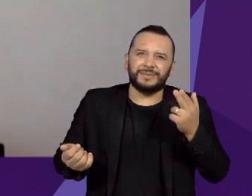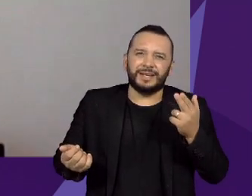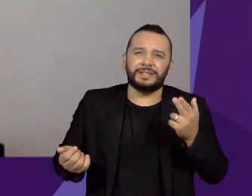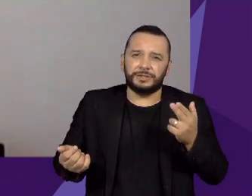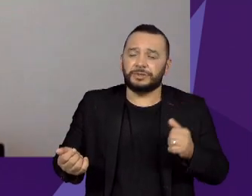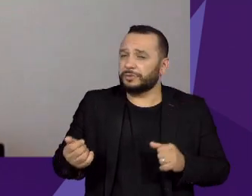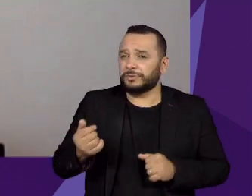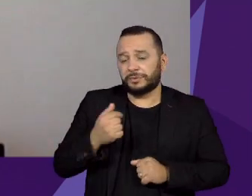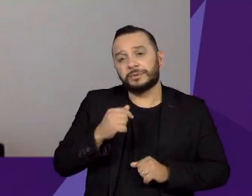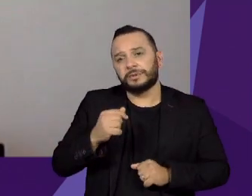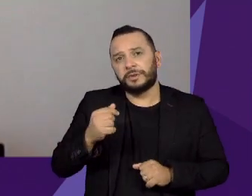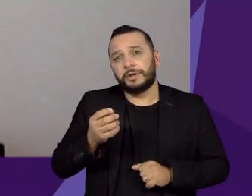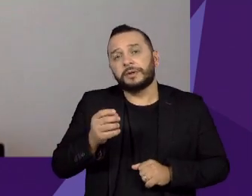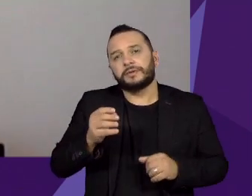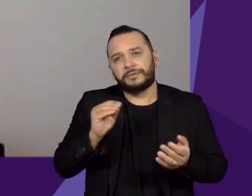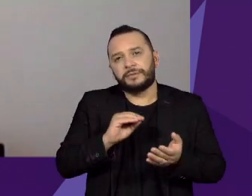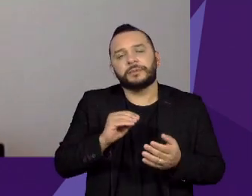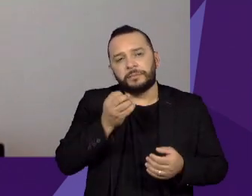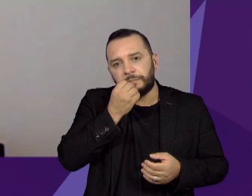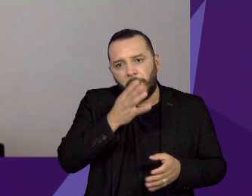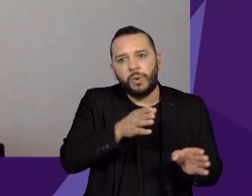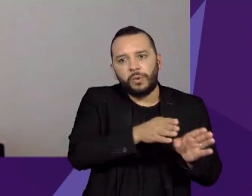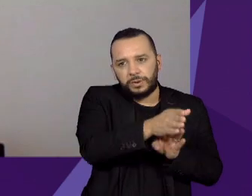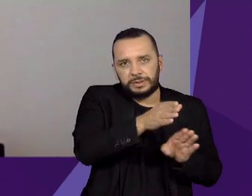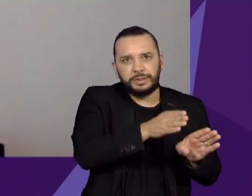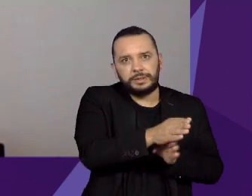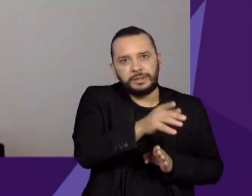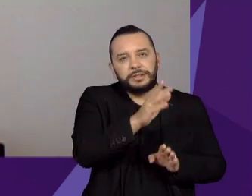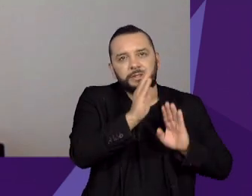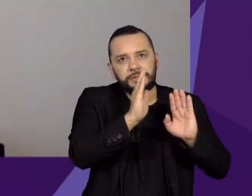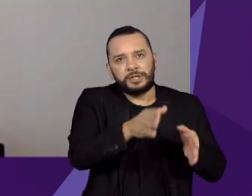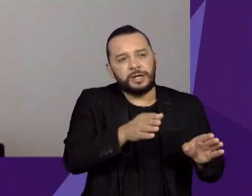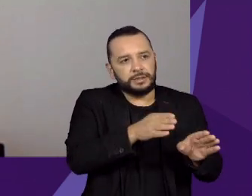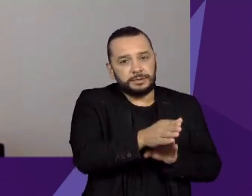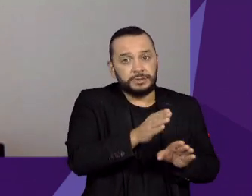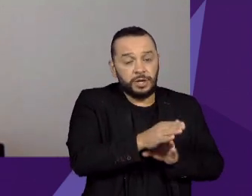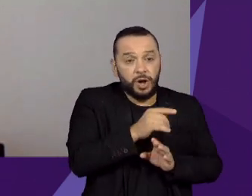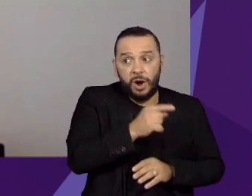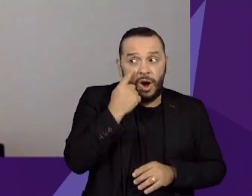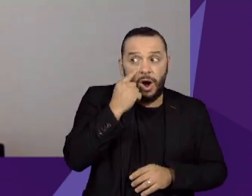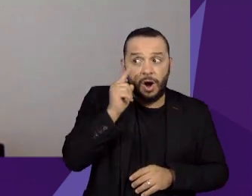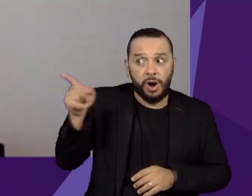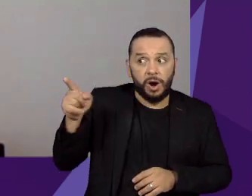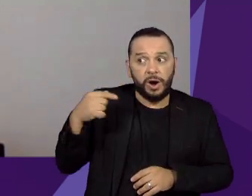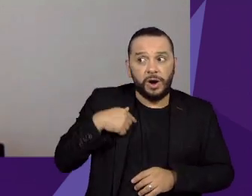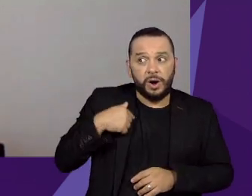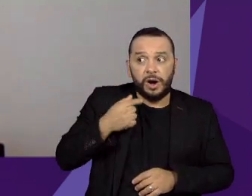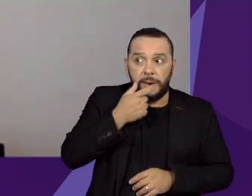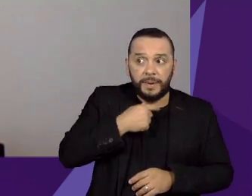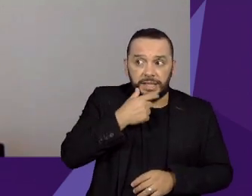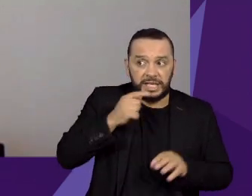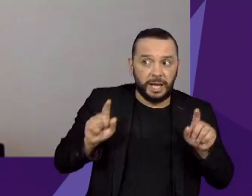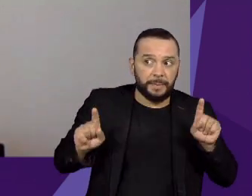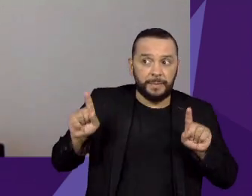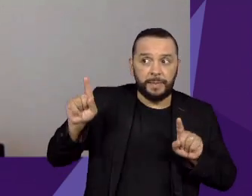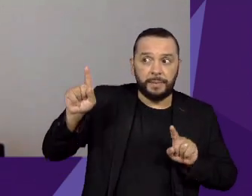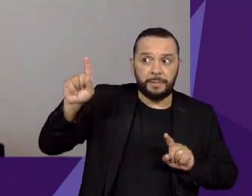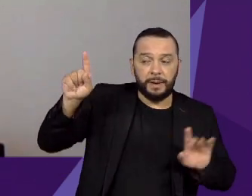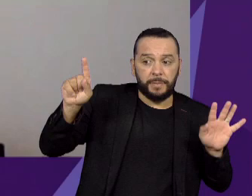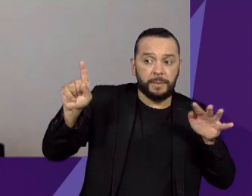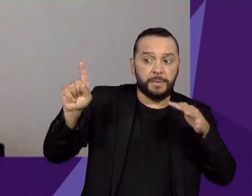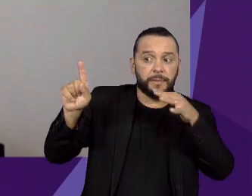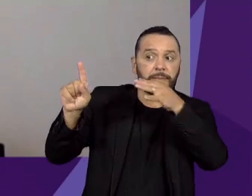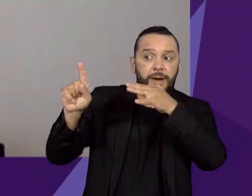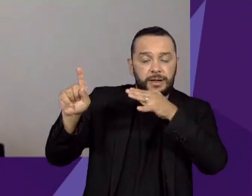conselheiro para chegar lá e falar no ouvido dele, olha, esse cara está aparecendo demais. Só que ali não tinha jeito, eu dizia para eles, olha, façam